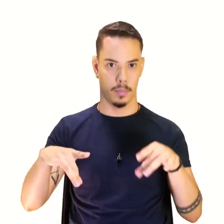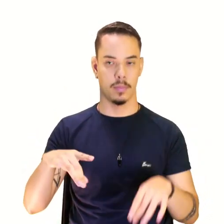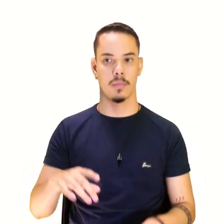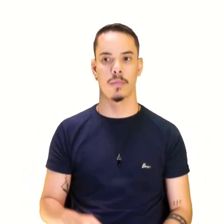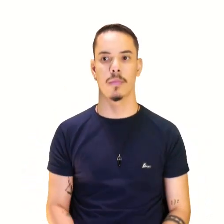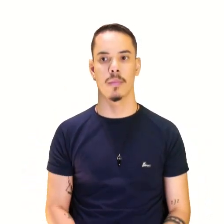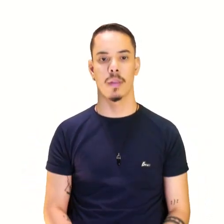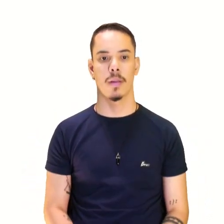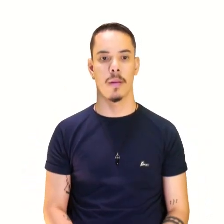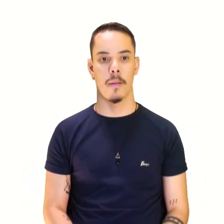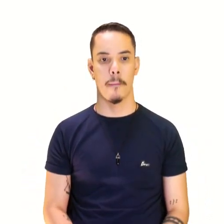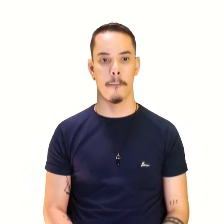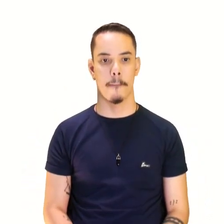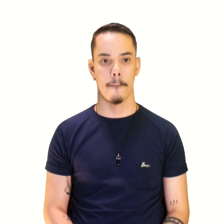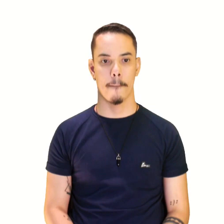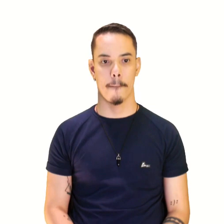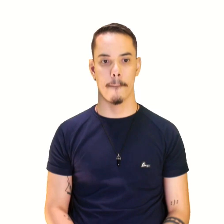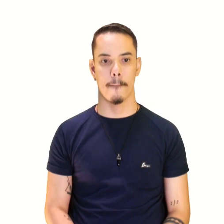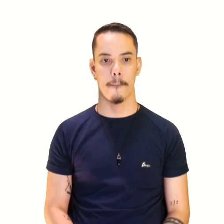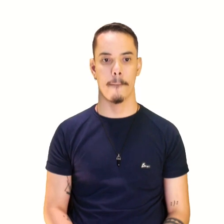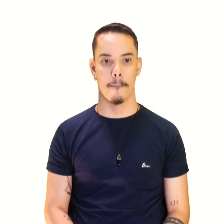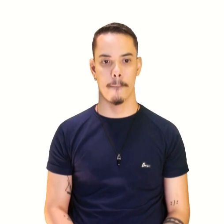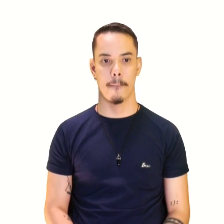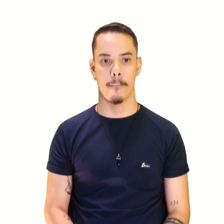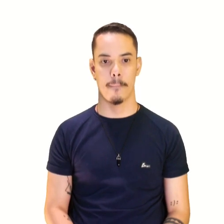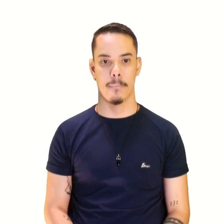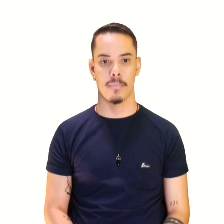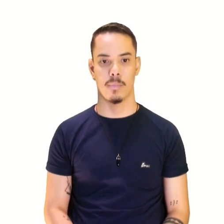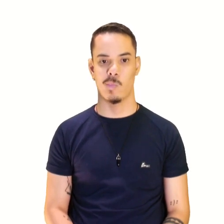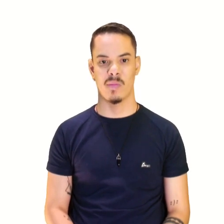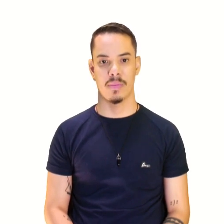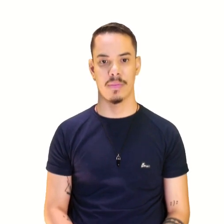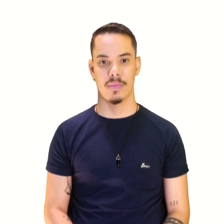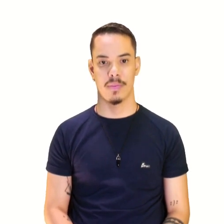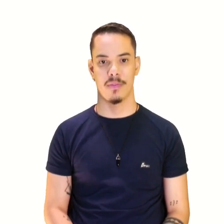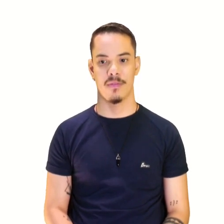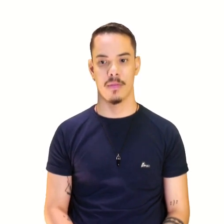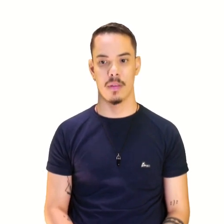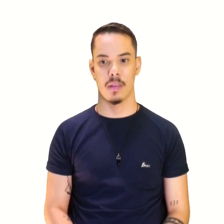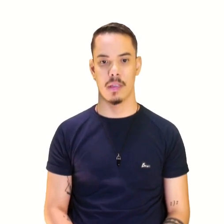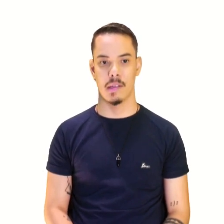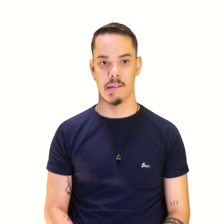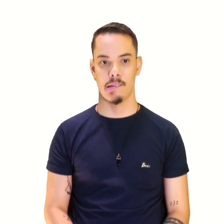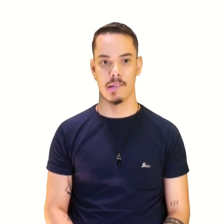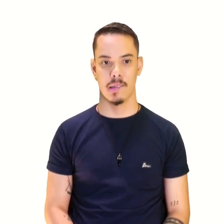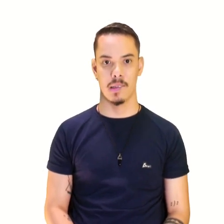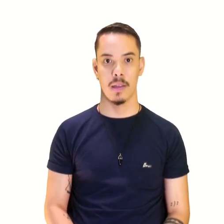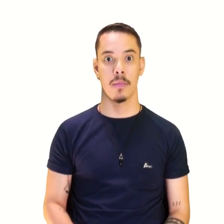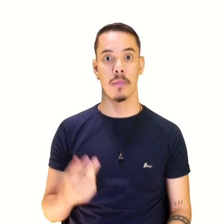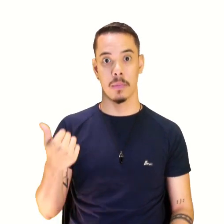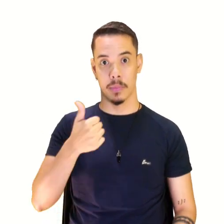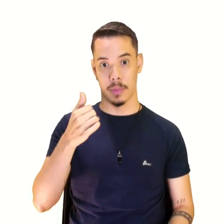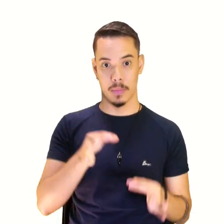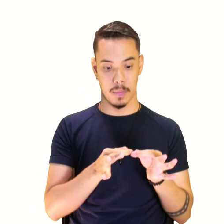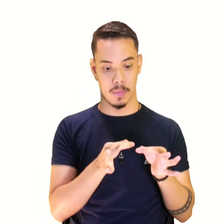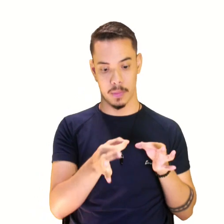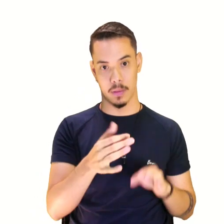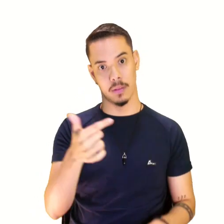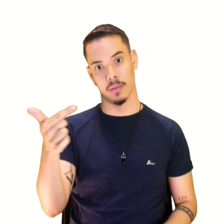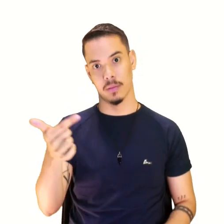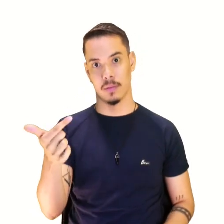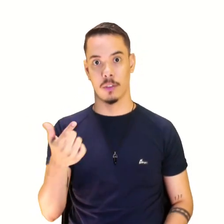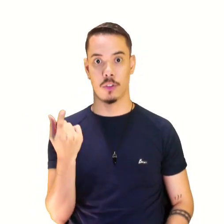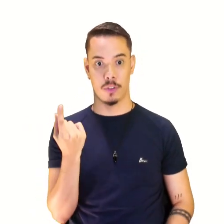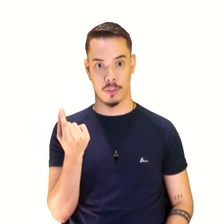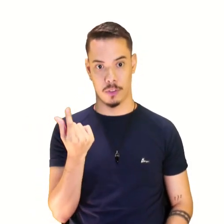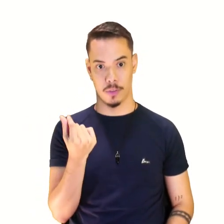A gente tem metros e a gente tem o valor, né? Dinheiro, reais. Montando a